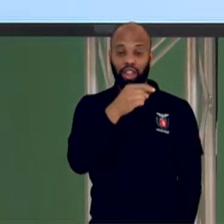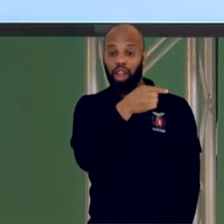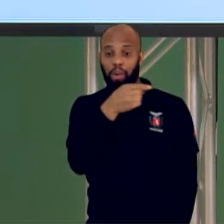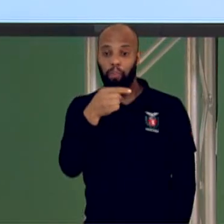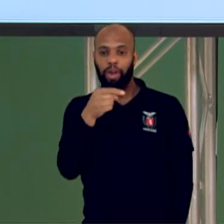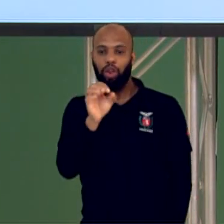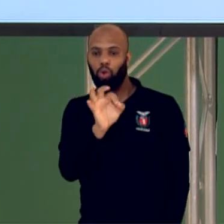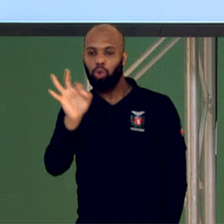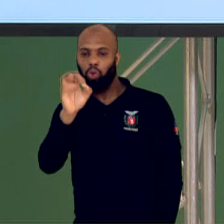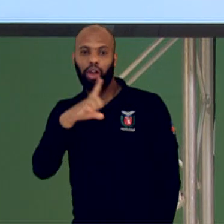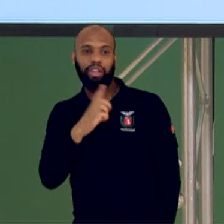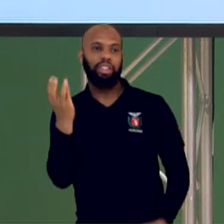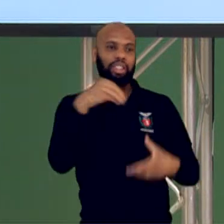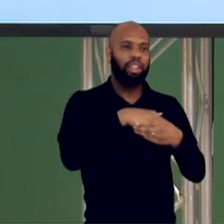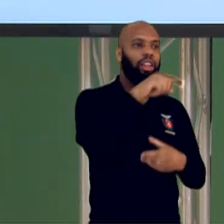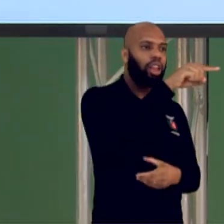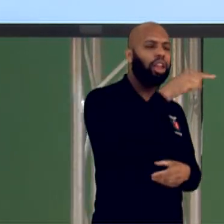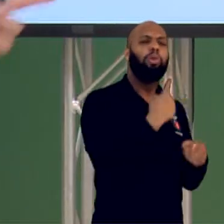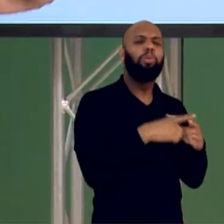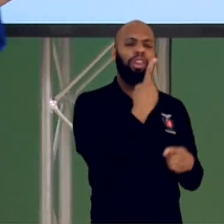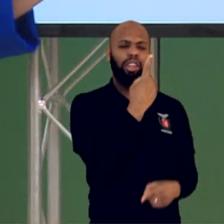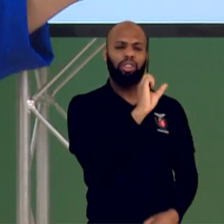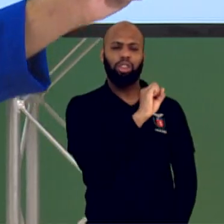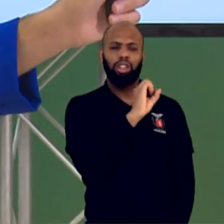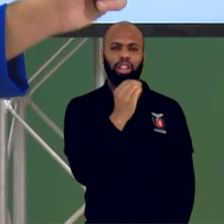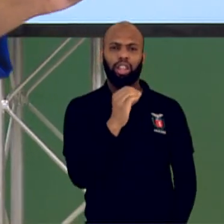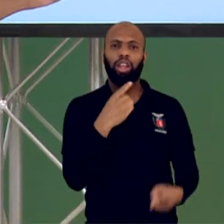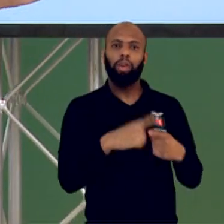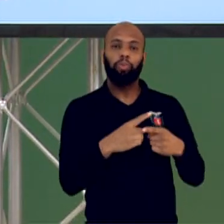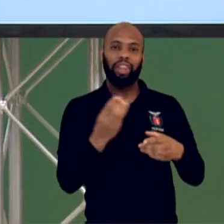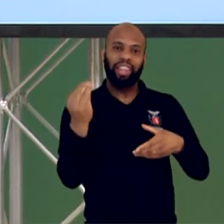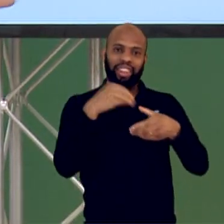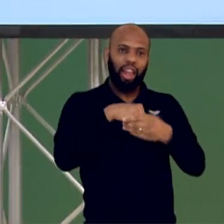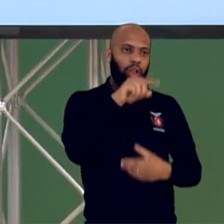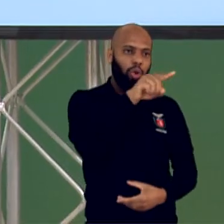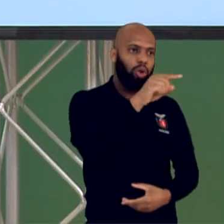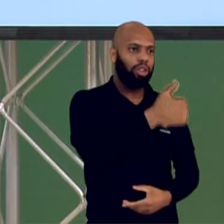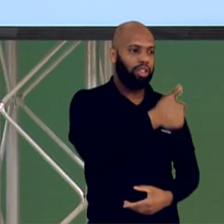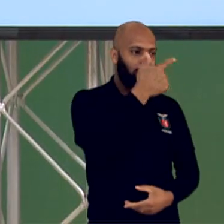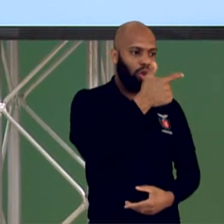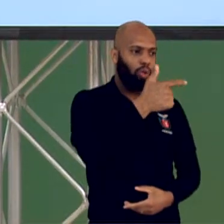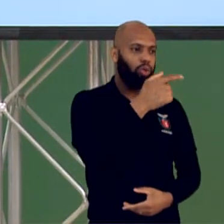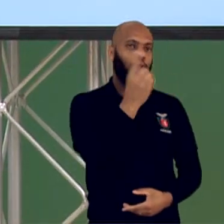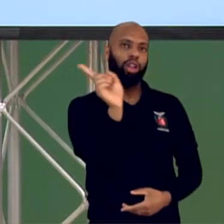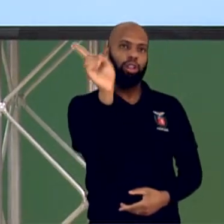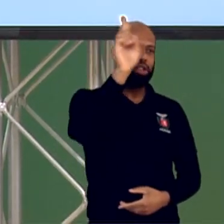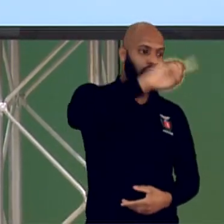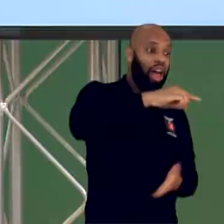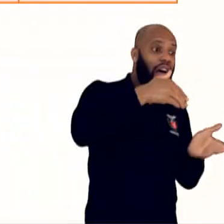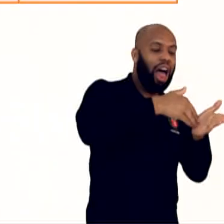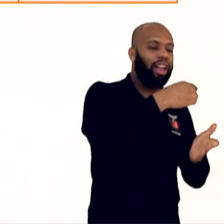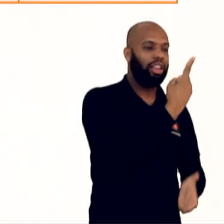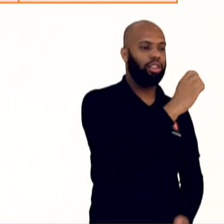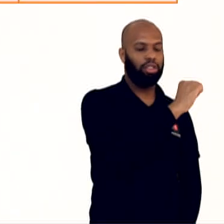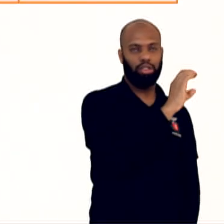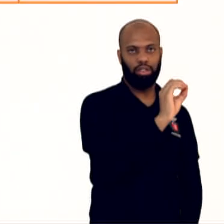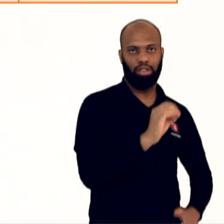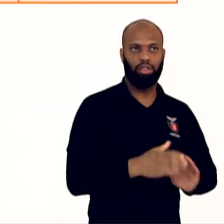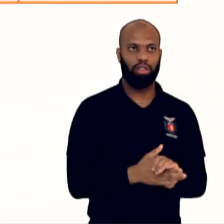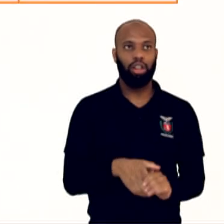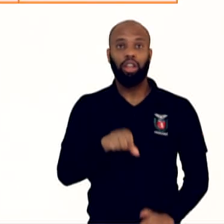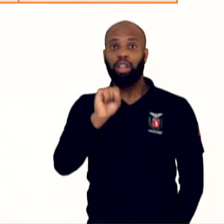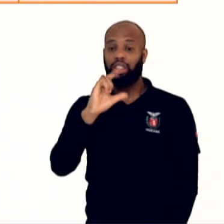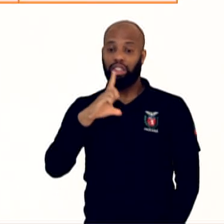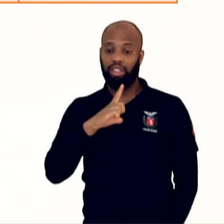quadrante é menor que 180, tá? Nesse caso, se eu tiver um arco do terceiro quadrante e, né,